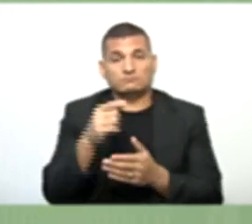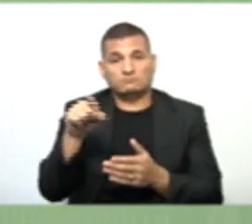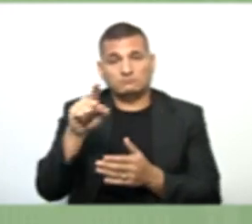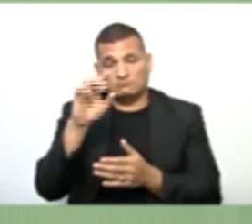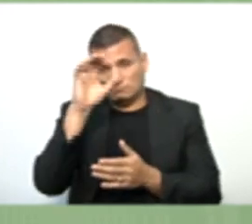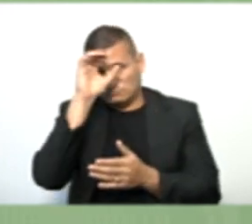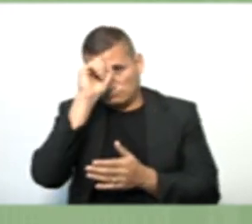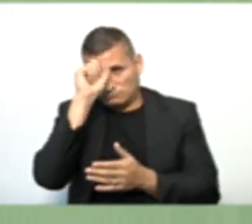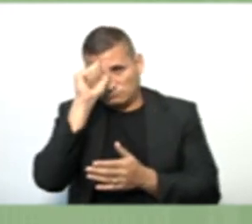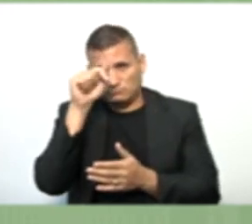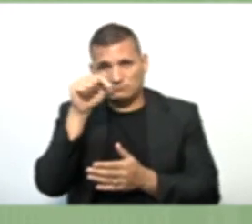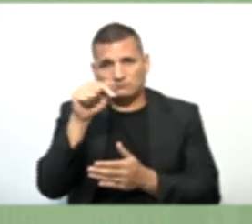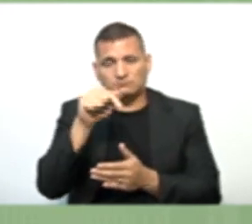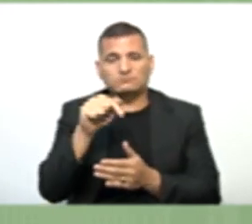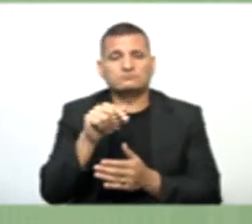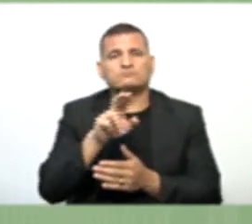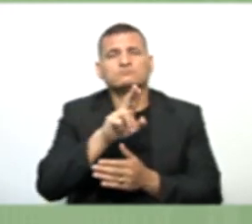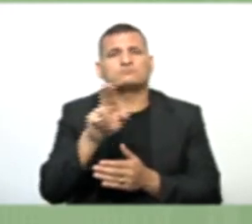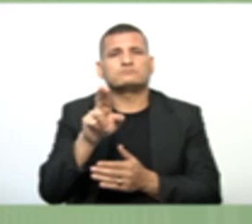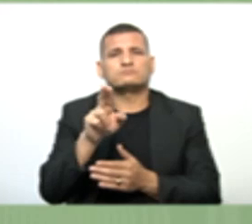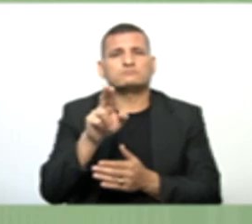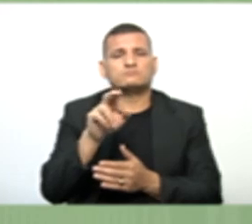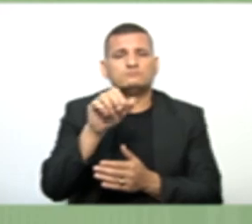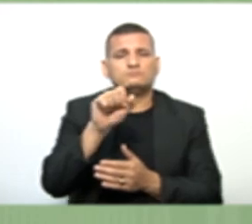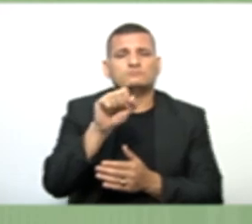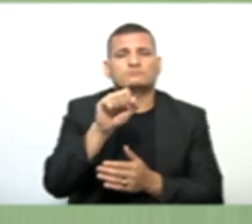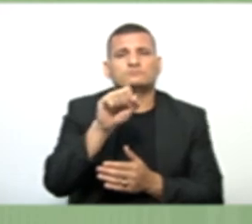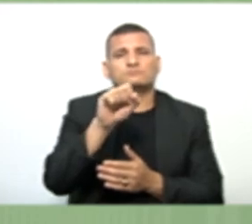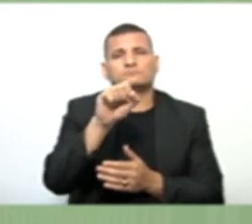comando chamando ele de se então.